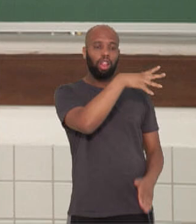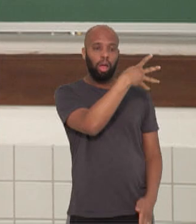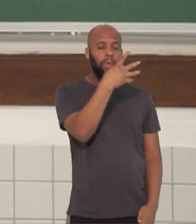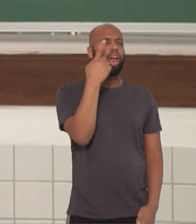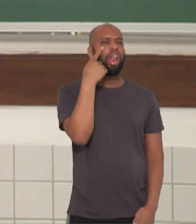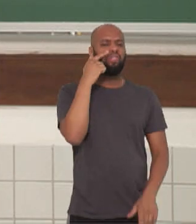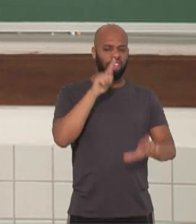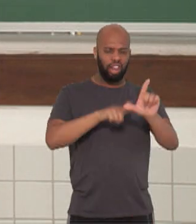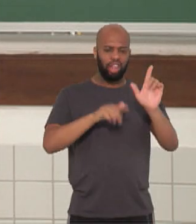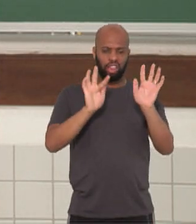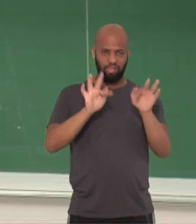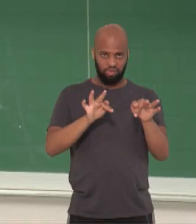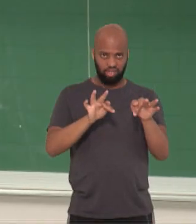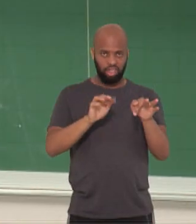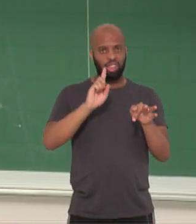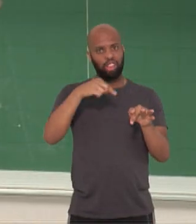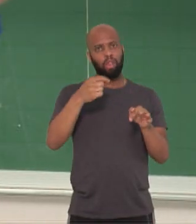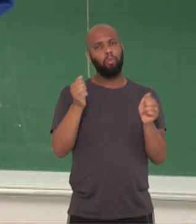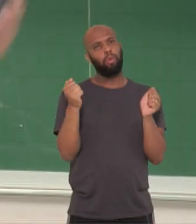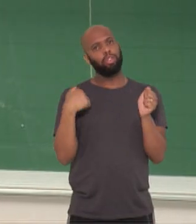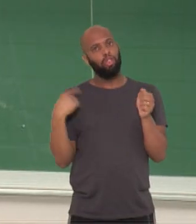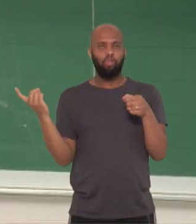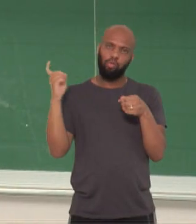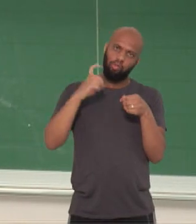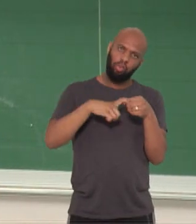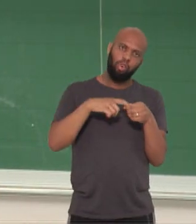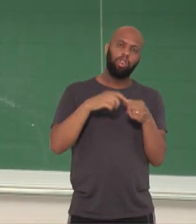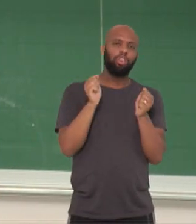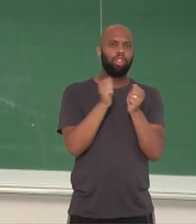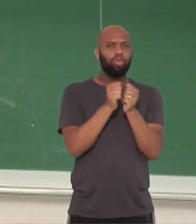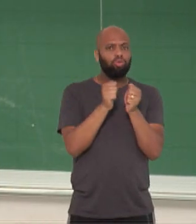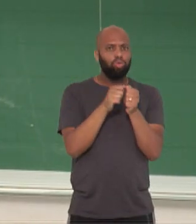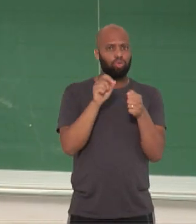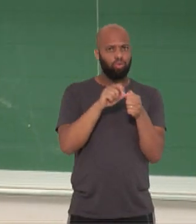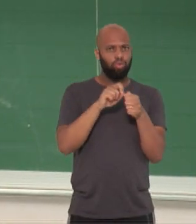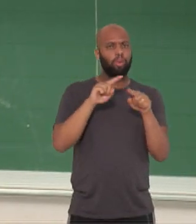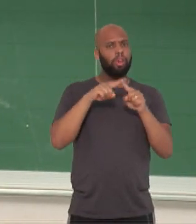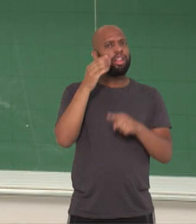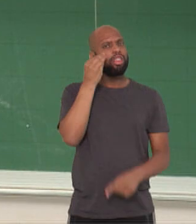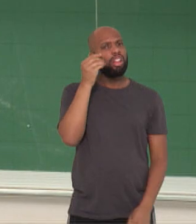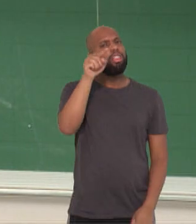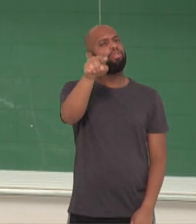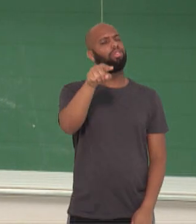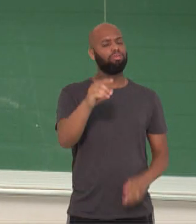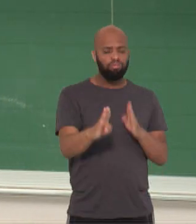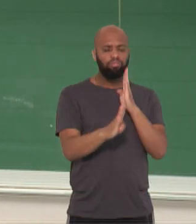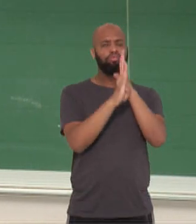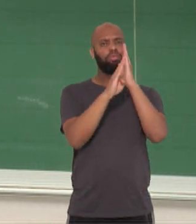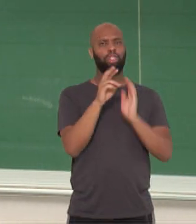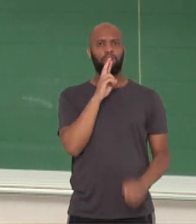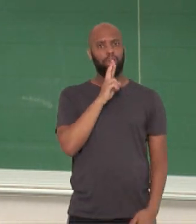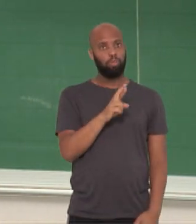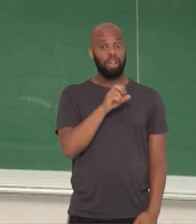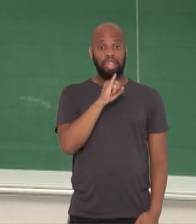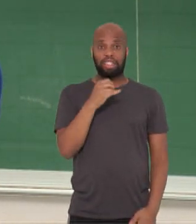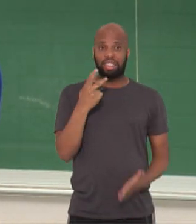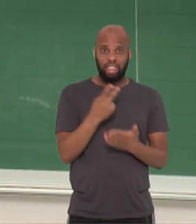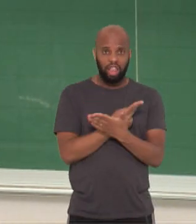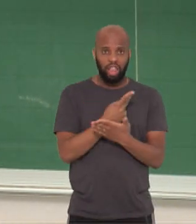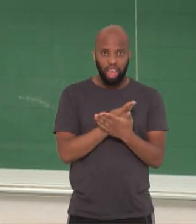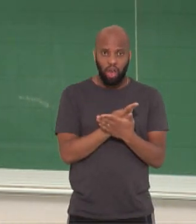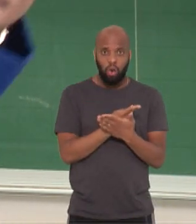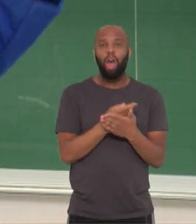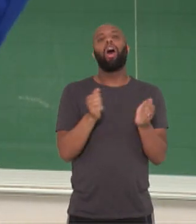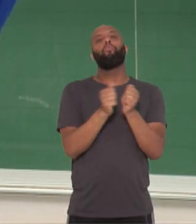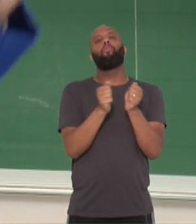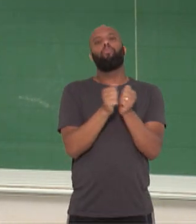correspondentes e daqui a pouquinho eu volto para resolver junto com vocês o número 5. Mas tenta achar uma resposta. Se tiver algum equívoco, aí você tira esse